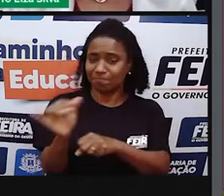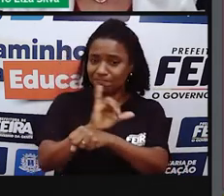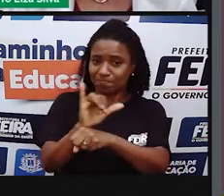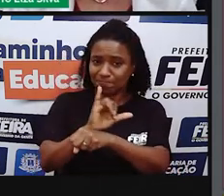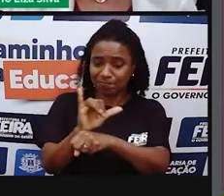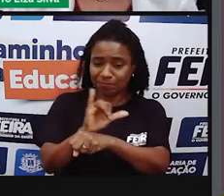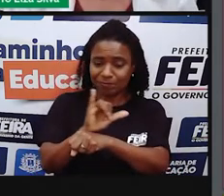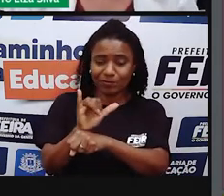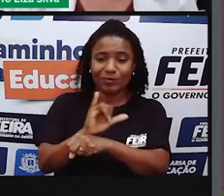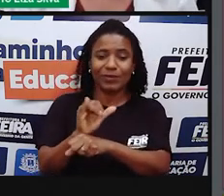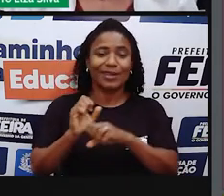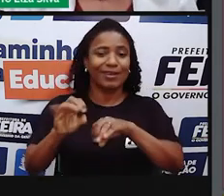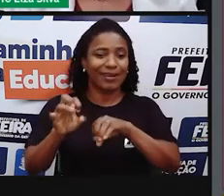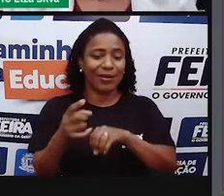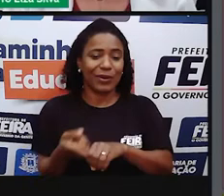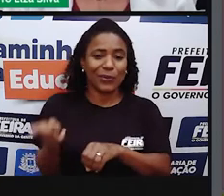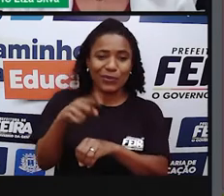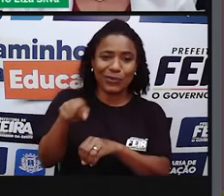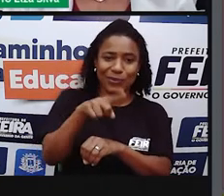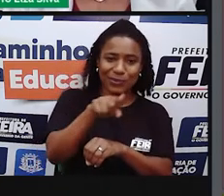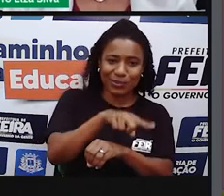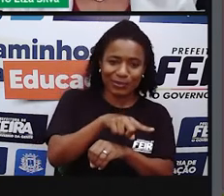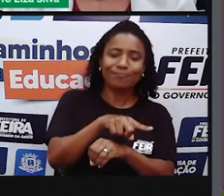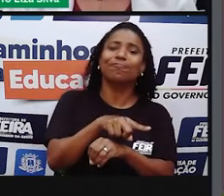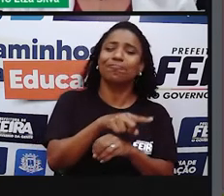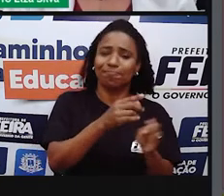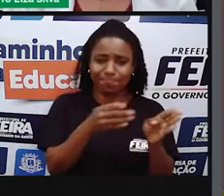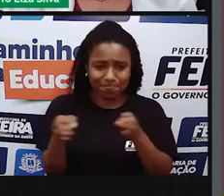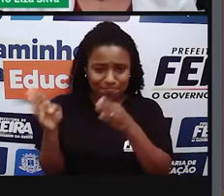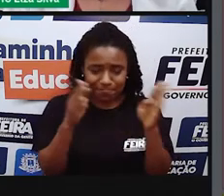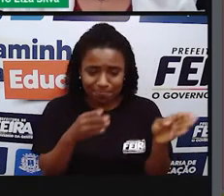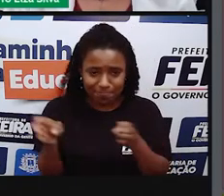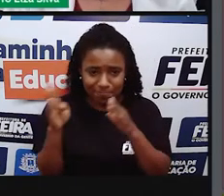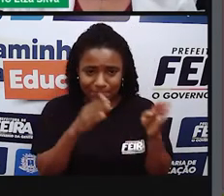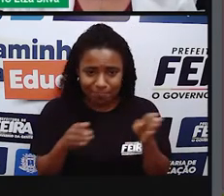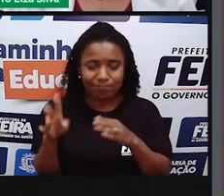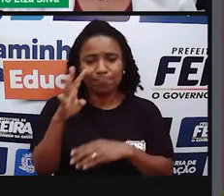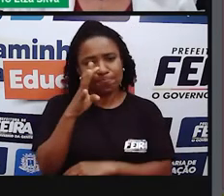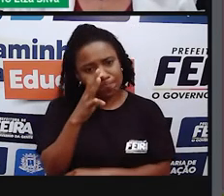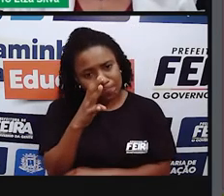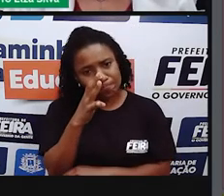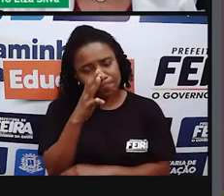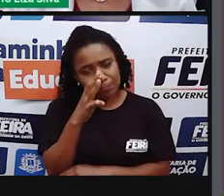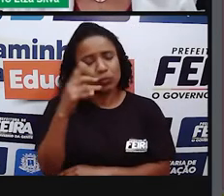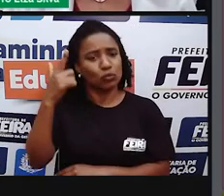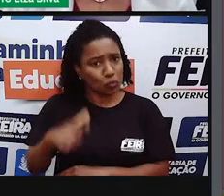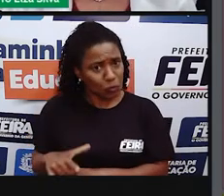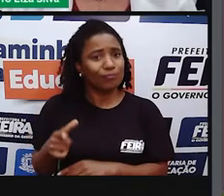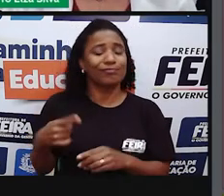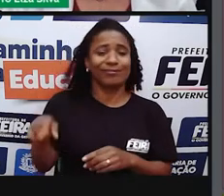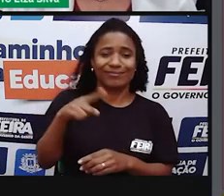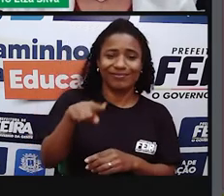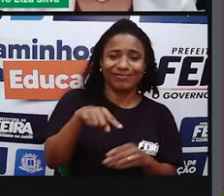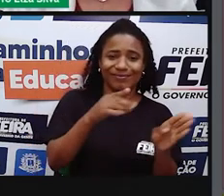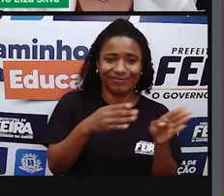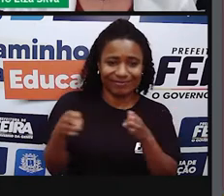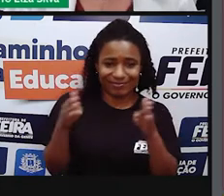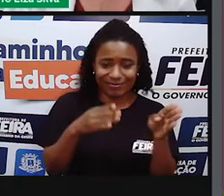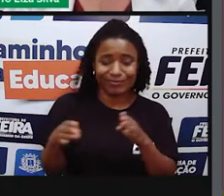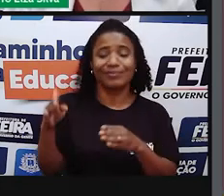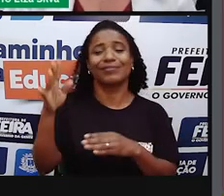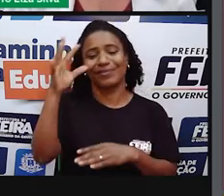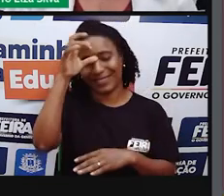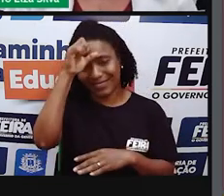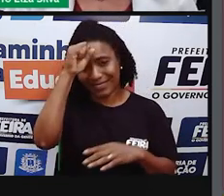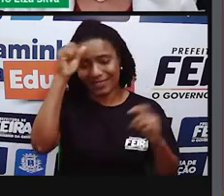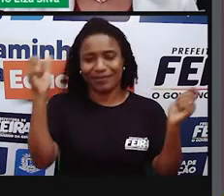uma vez. E dúvidas surgirão, porque é muito natural do processo de aprender. Agora não deixe